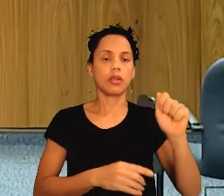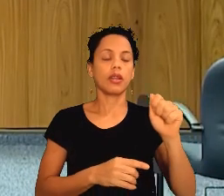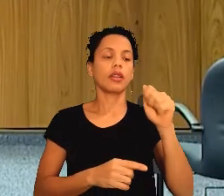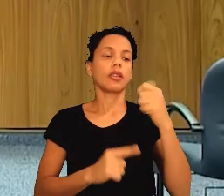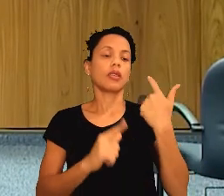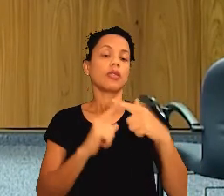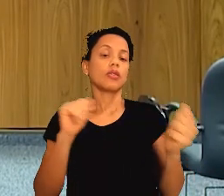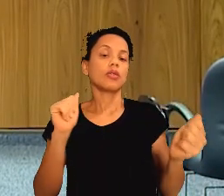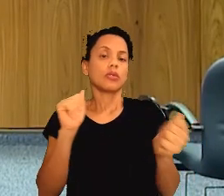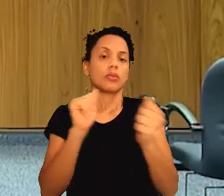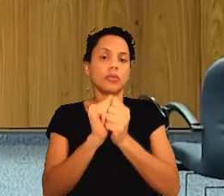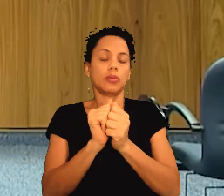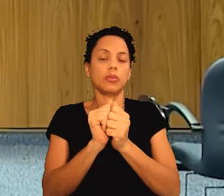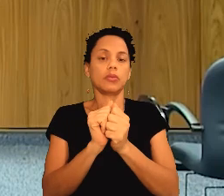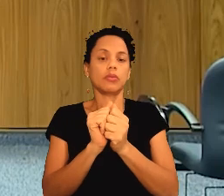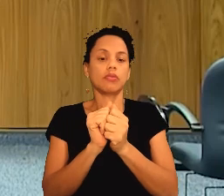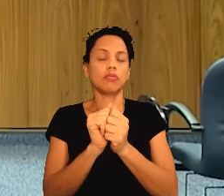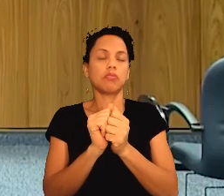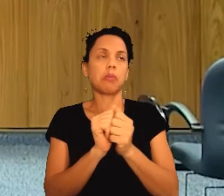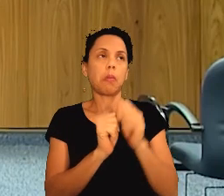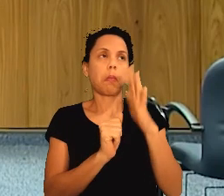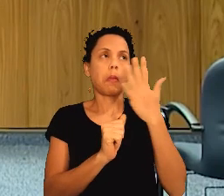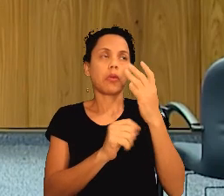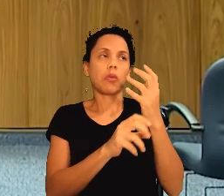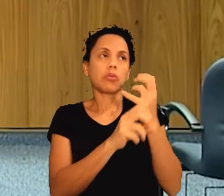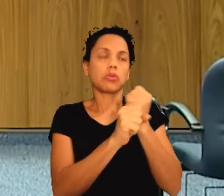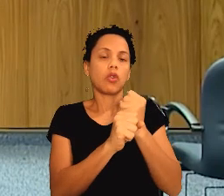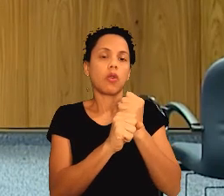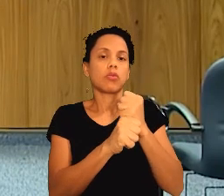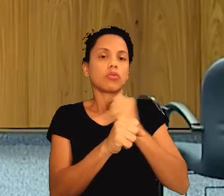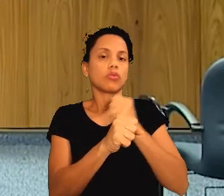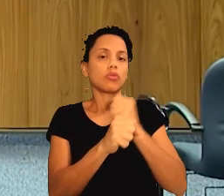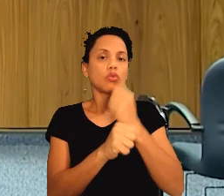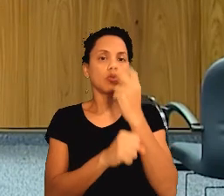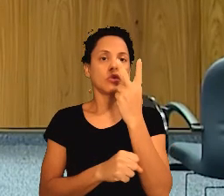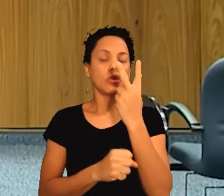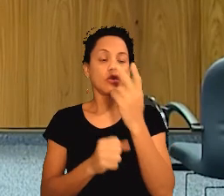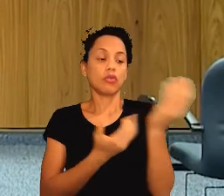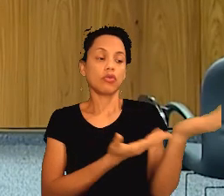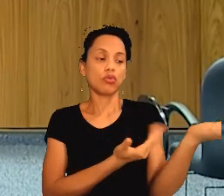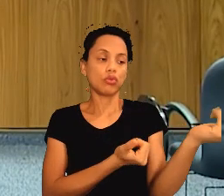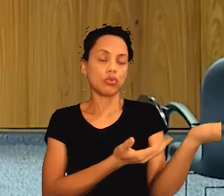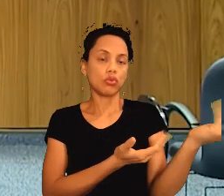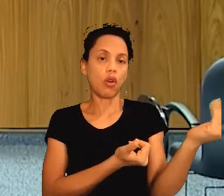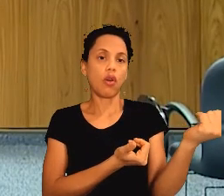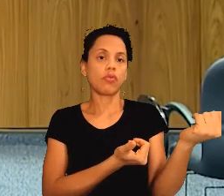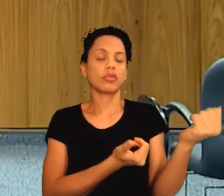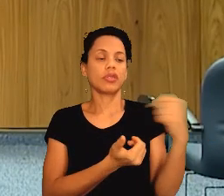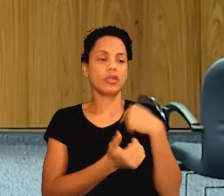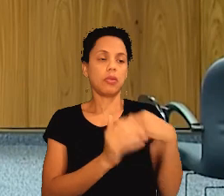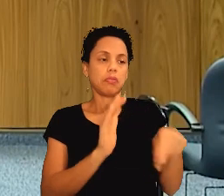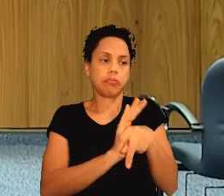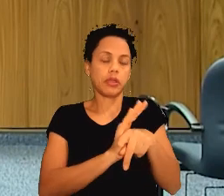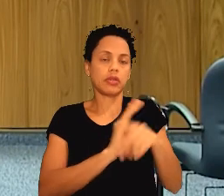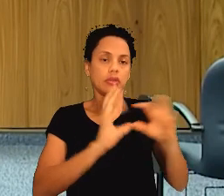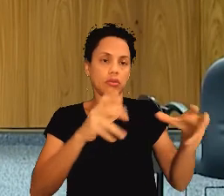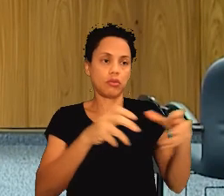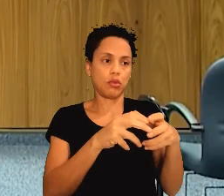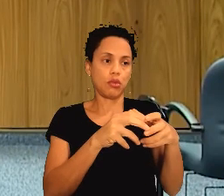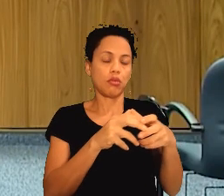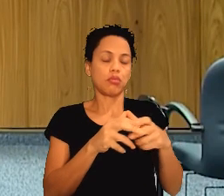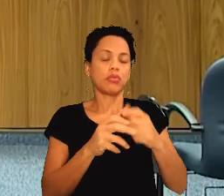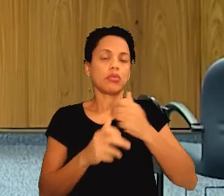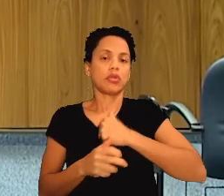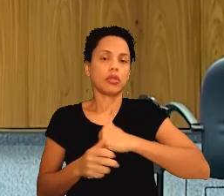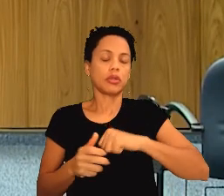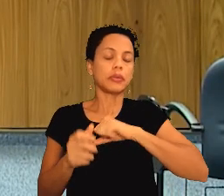por ter se juntado, há pouco mais de 2 anos, a um grupo de jovens antropólogos, do qual eu faço parte, que